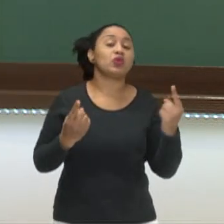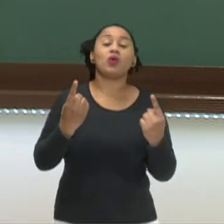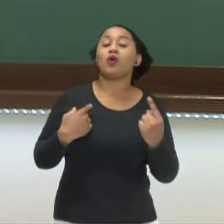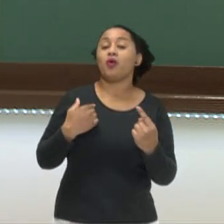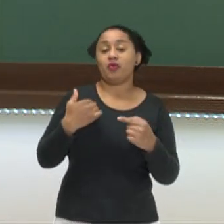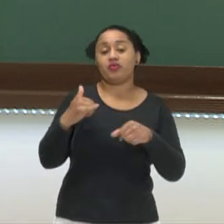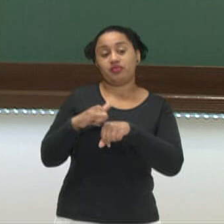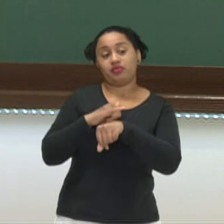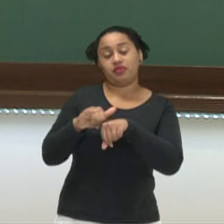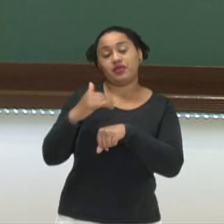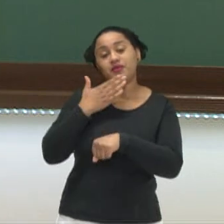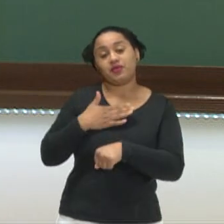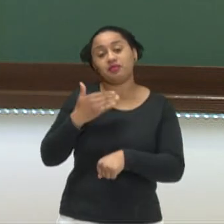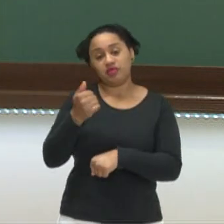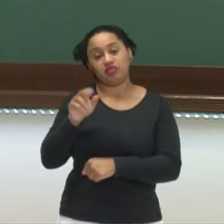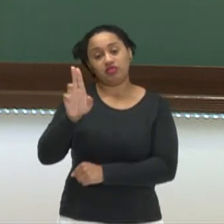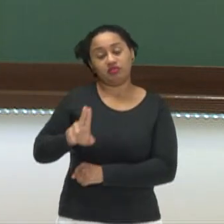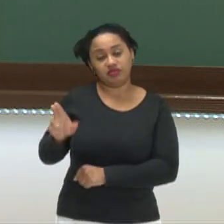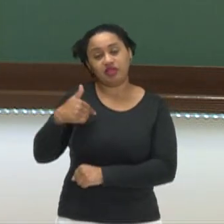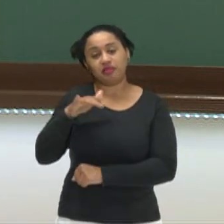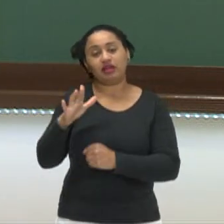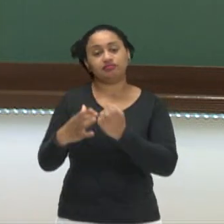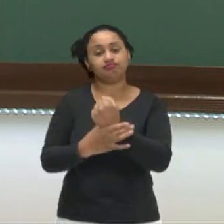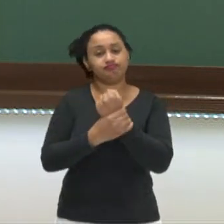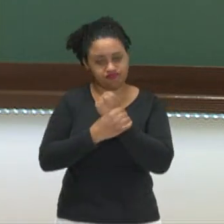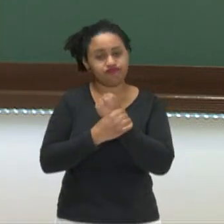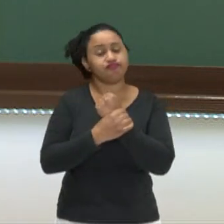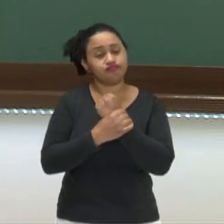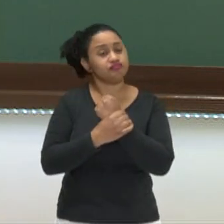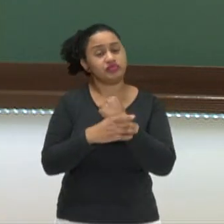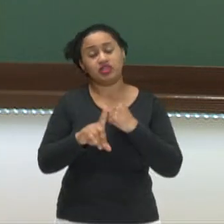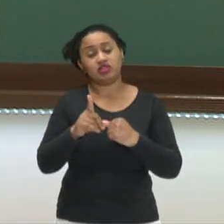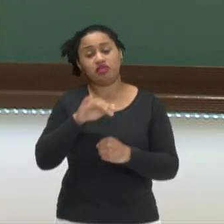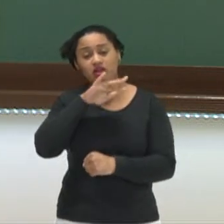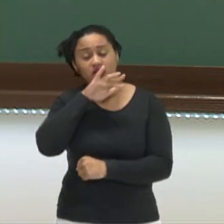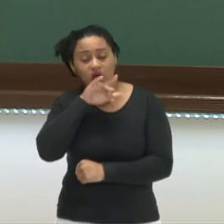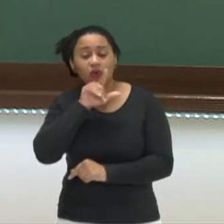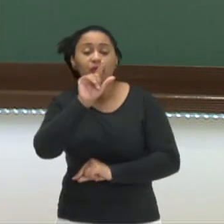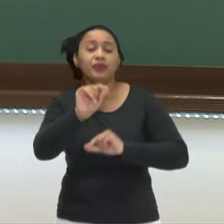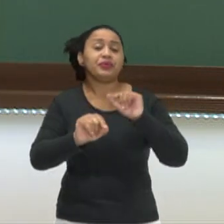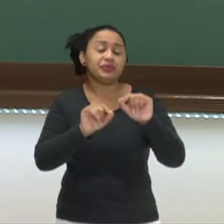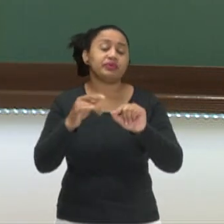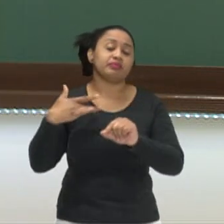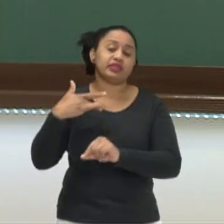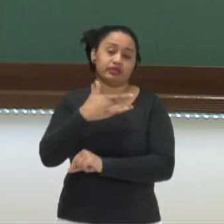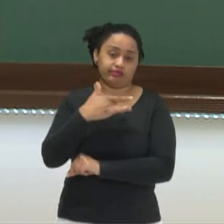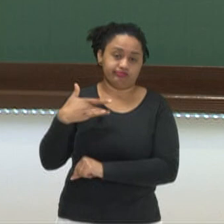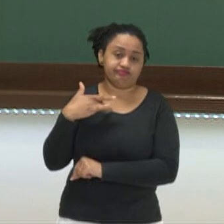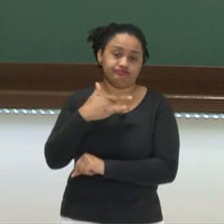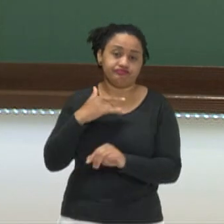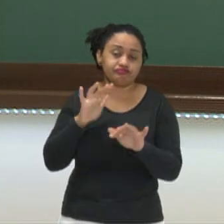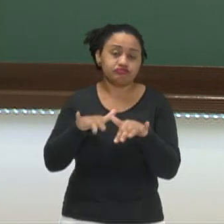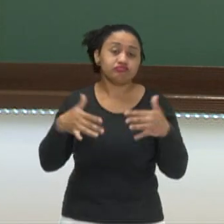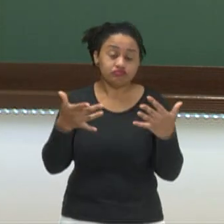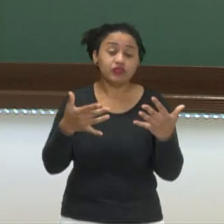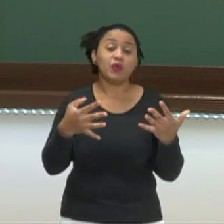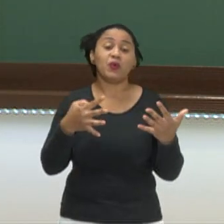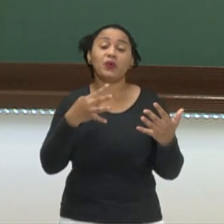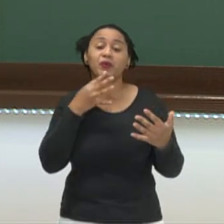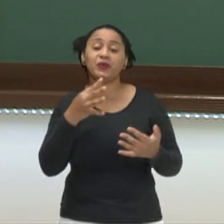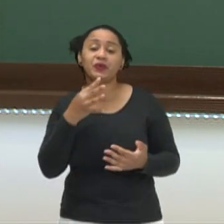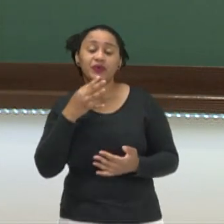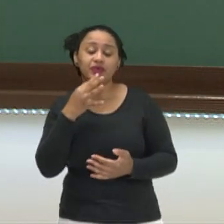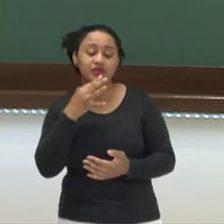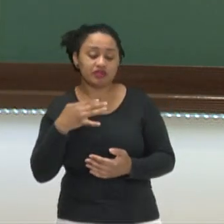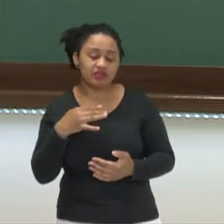ser o método mais eficaz, mais seguro, e que não prejudique aí nada a sua saúde. Então, conhecer,